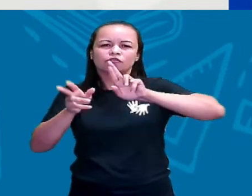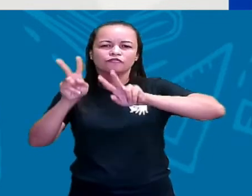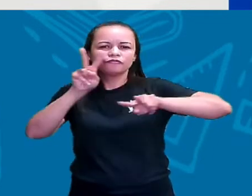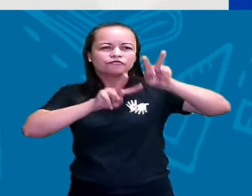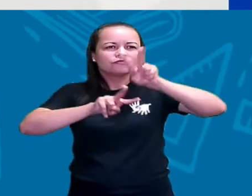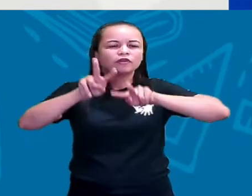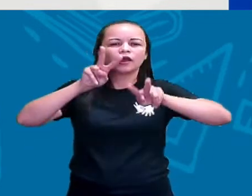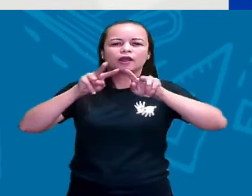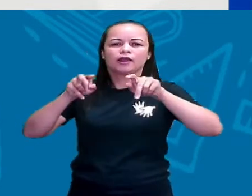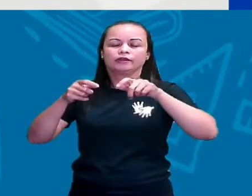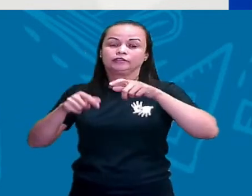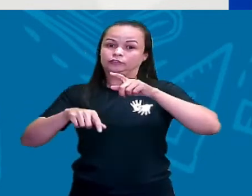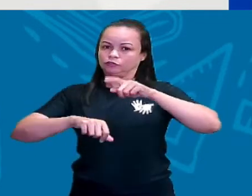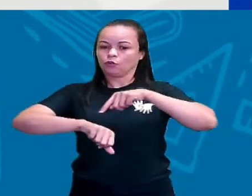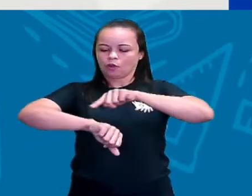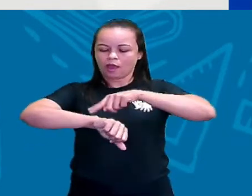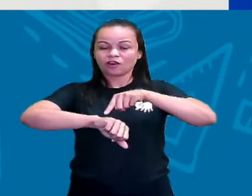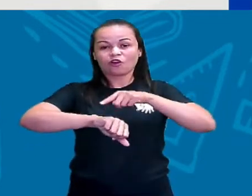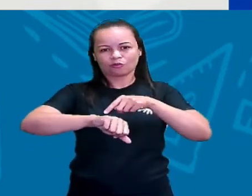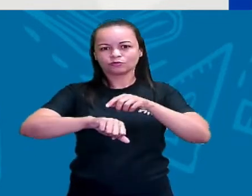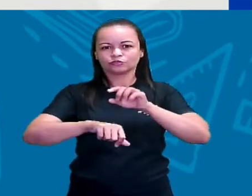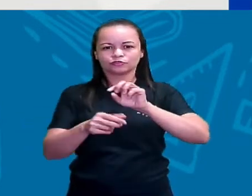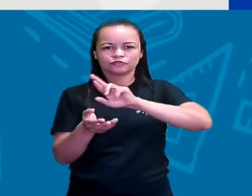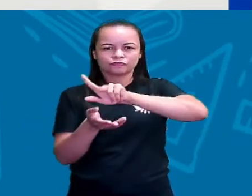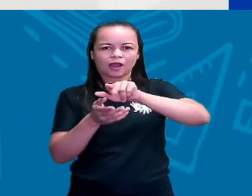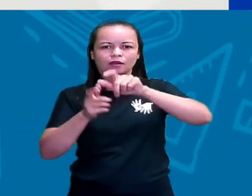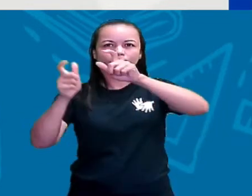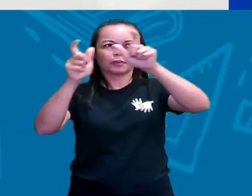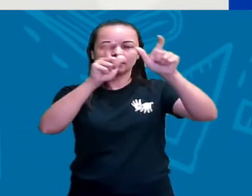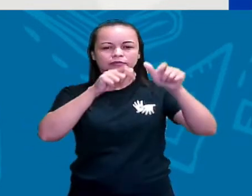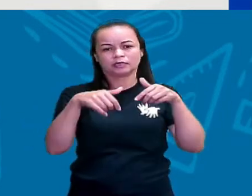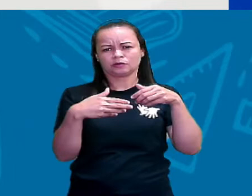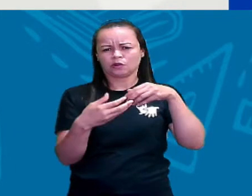vários instrumentos, né? Não precisamos mais daquela